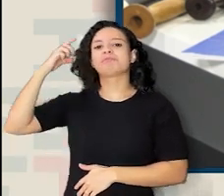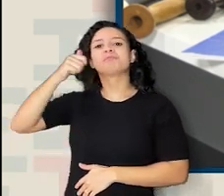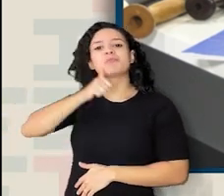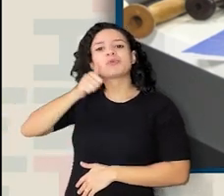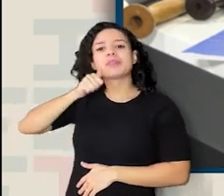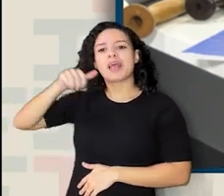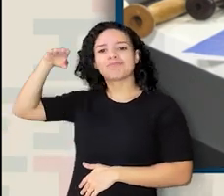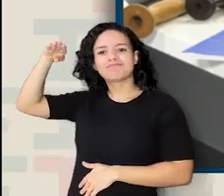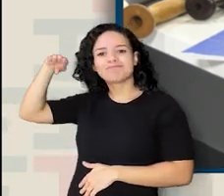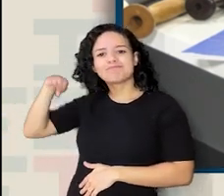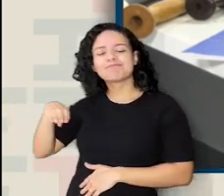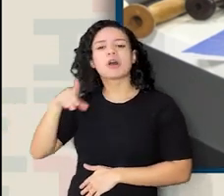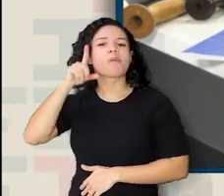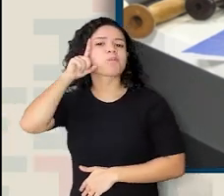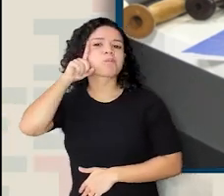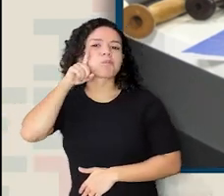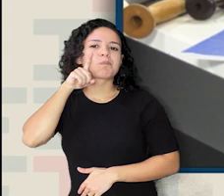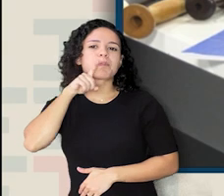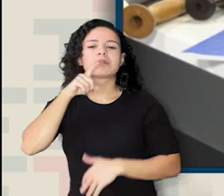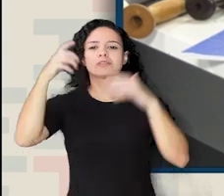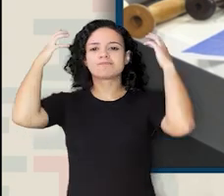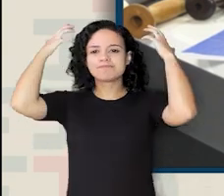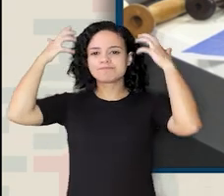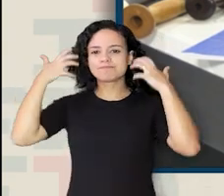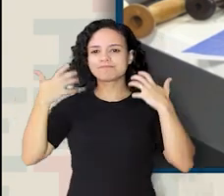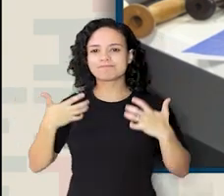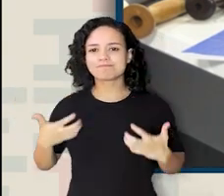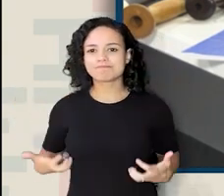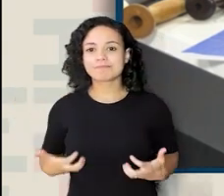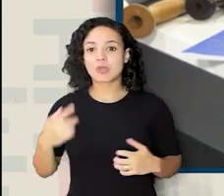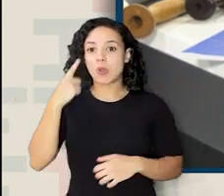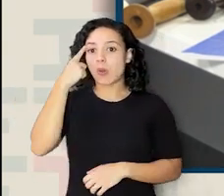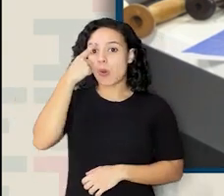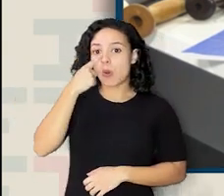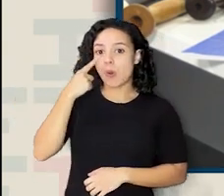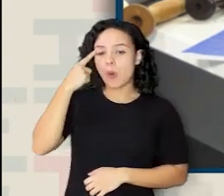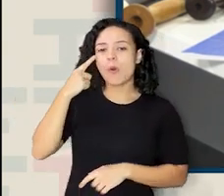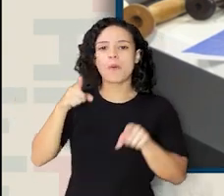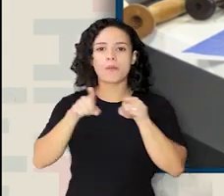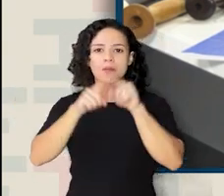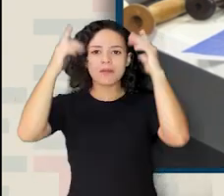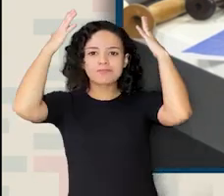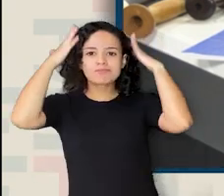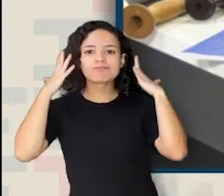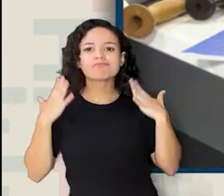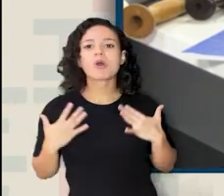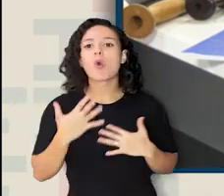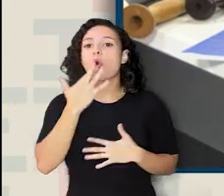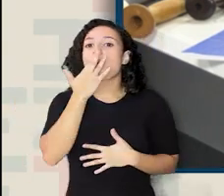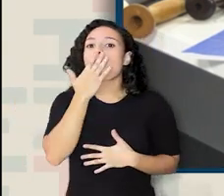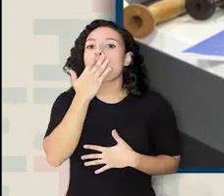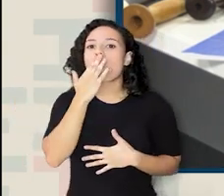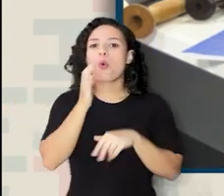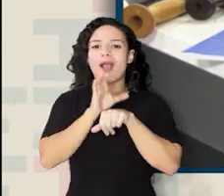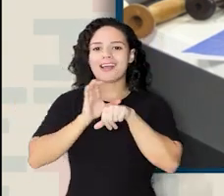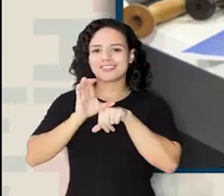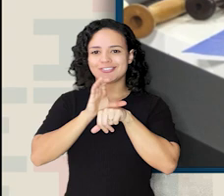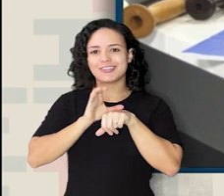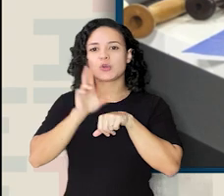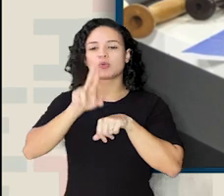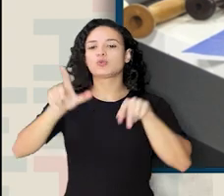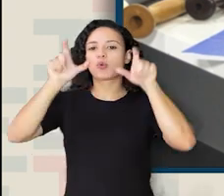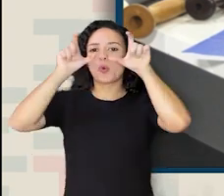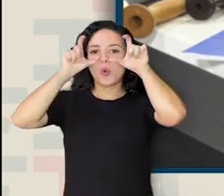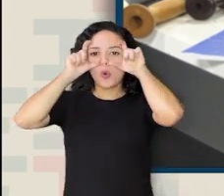de pele morena, tenho cabelos cacheados, olhos e cabelos castanhos escuros, uso óculos e